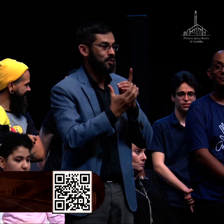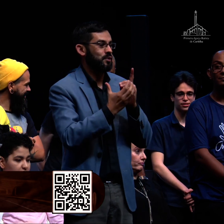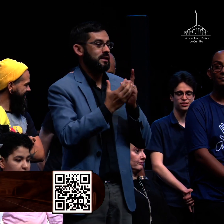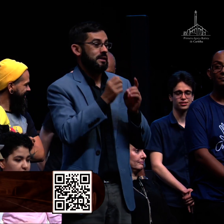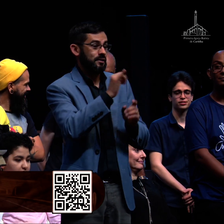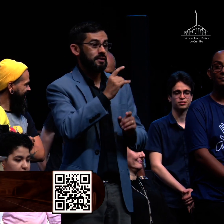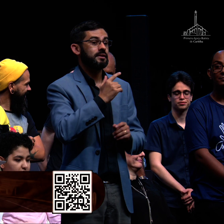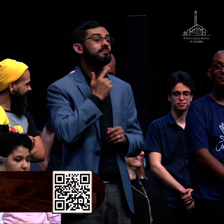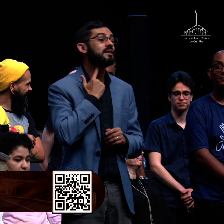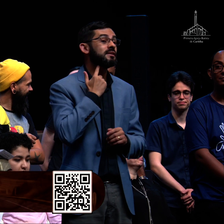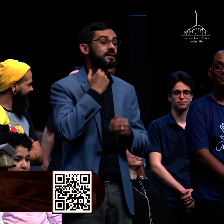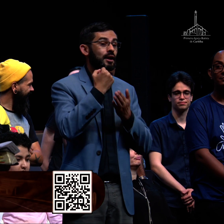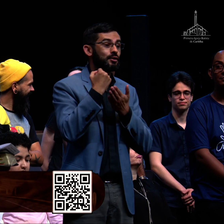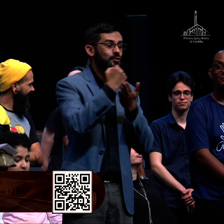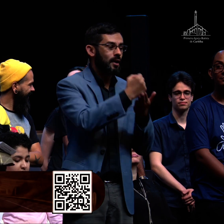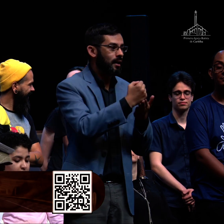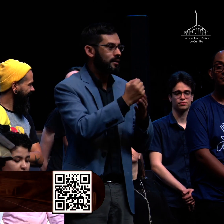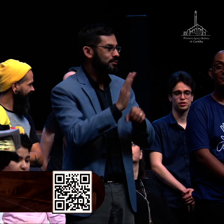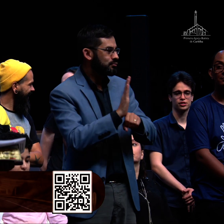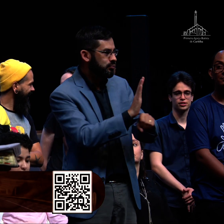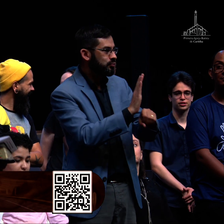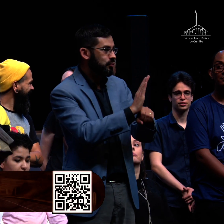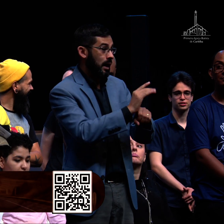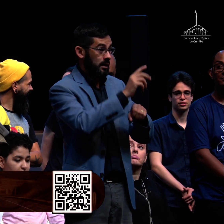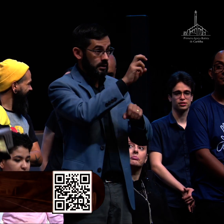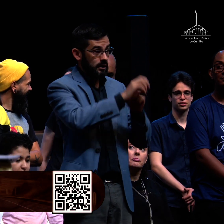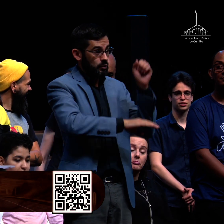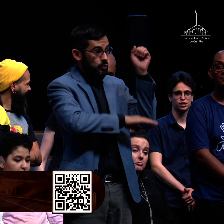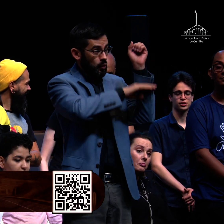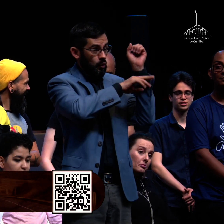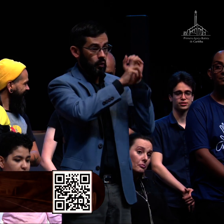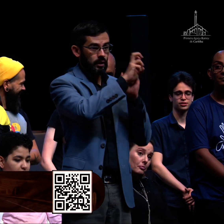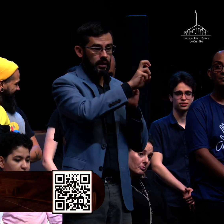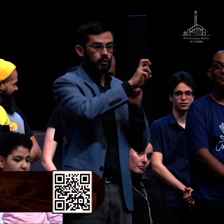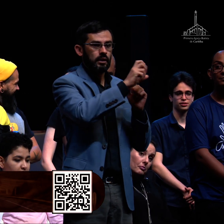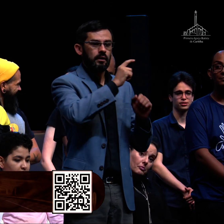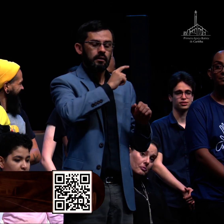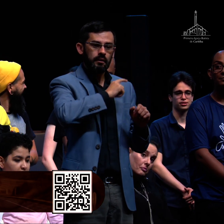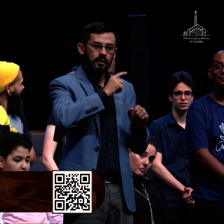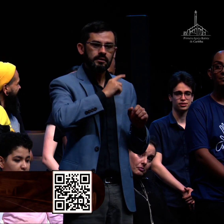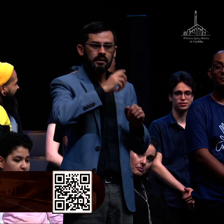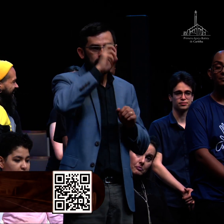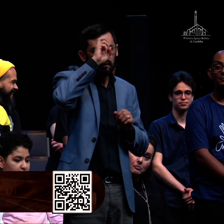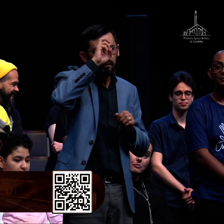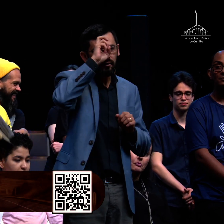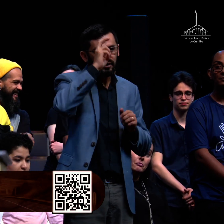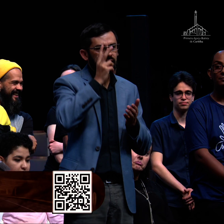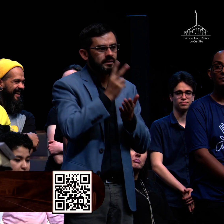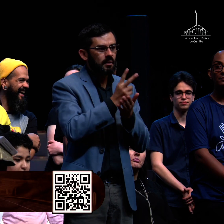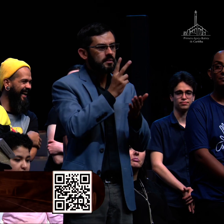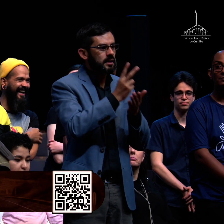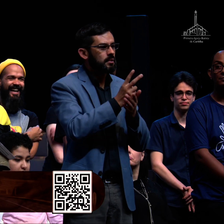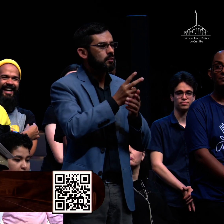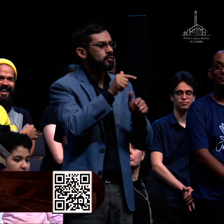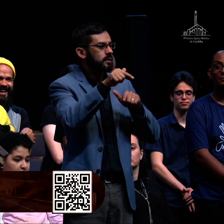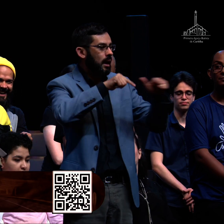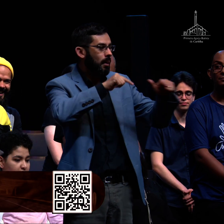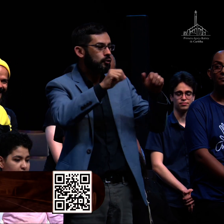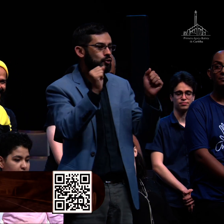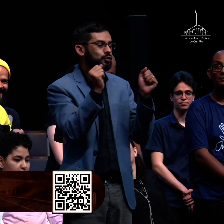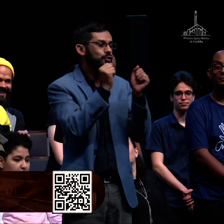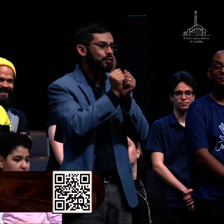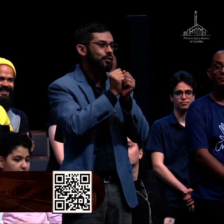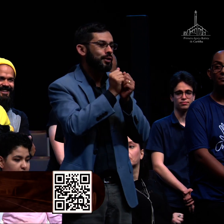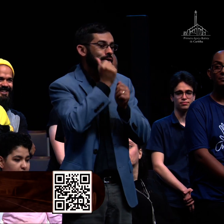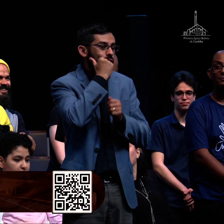deseja dar suporte na sala do quinto andar, toda quinta-feira nós temos um evento muito legal para mães que